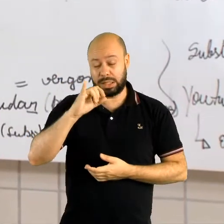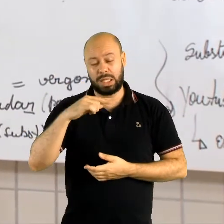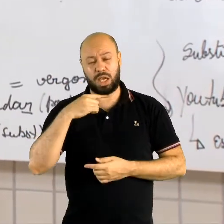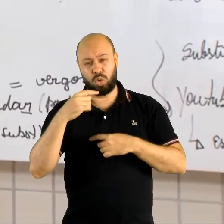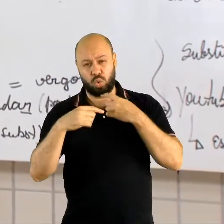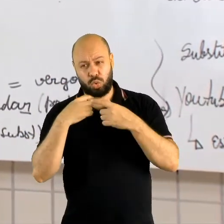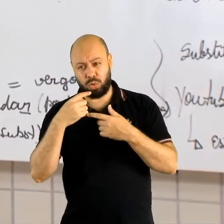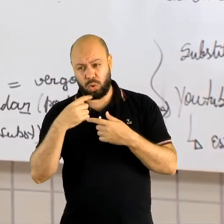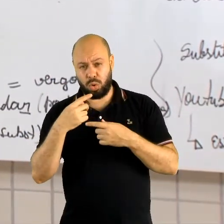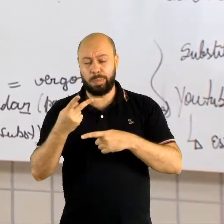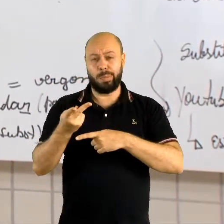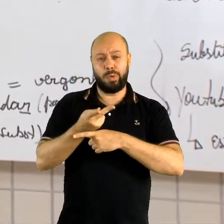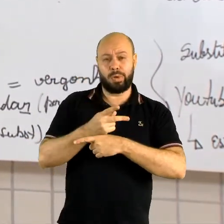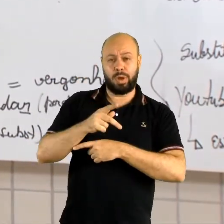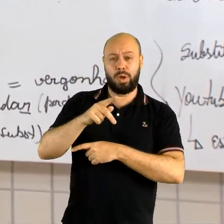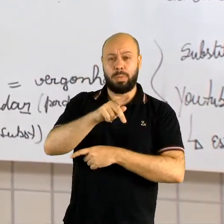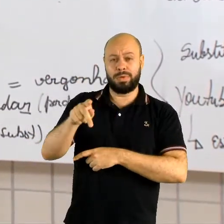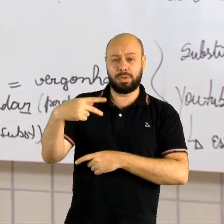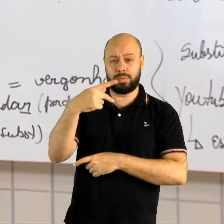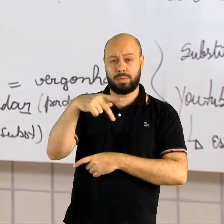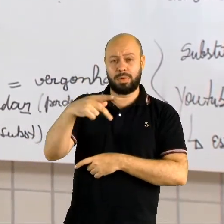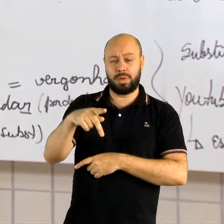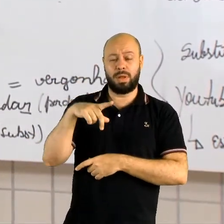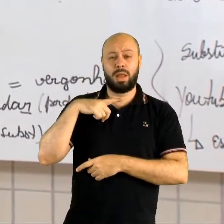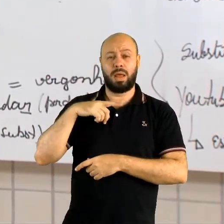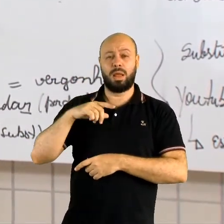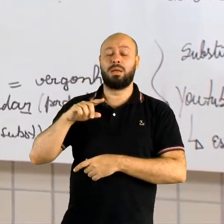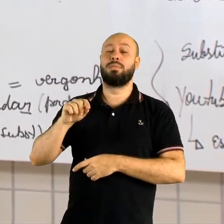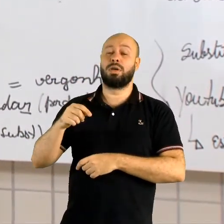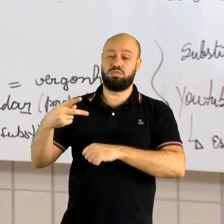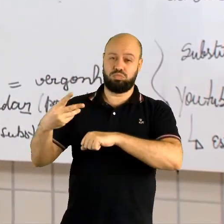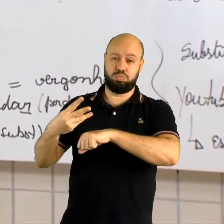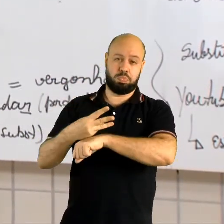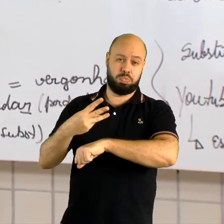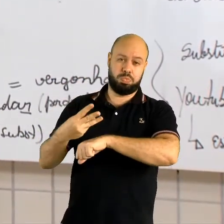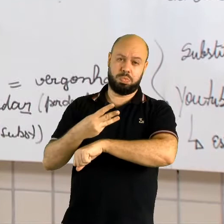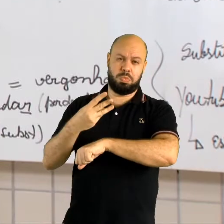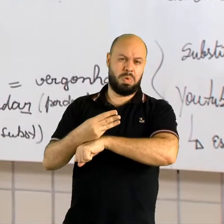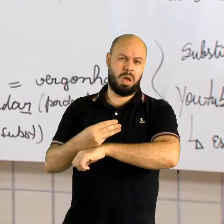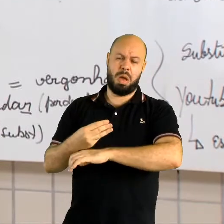vocês procurem os professores de vocês através de